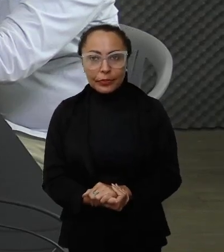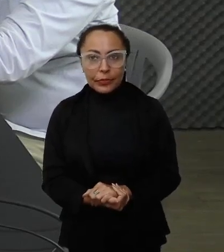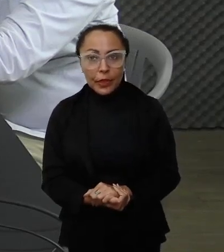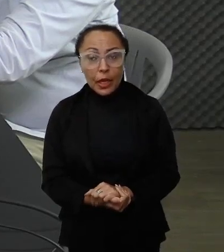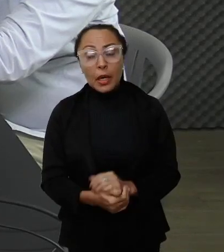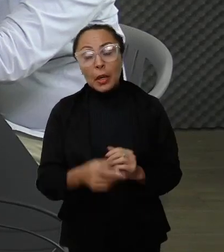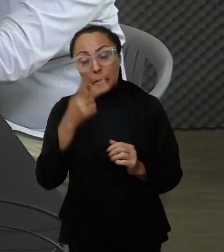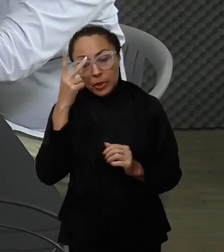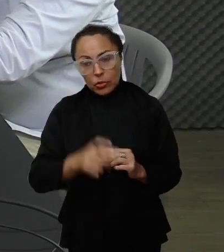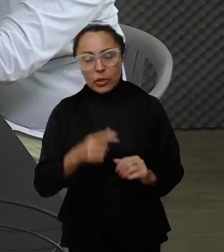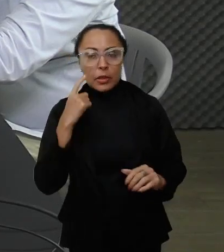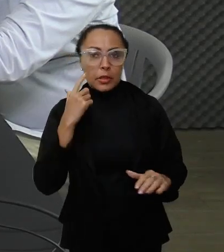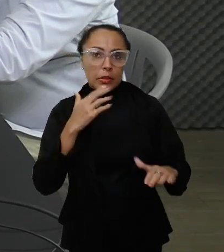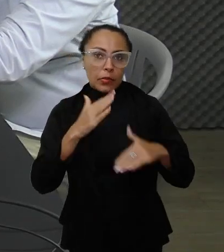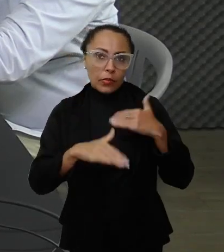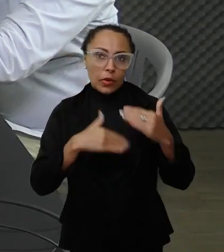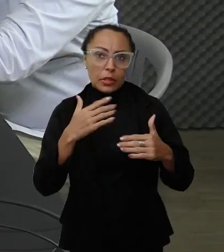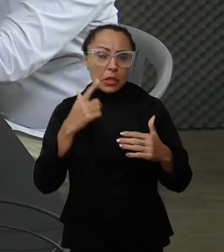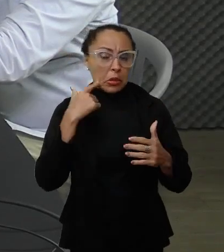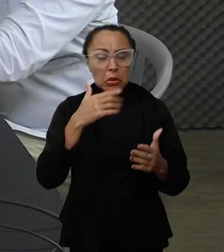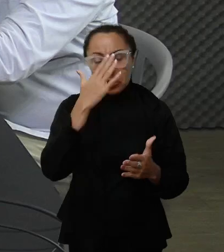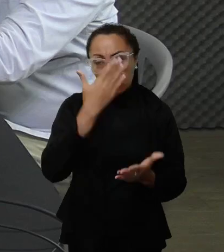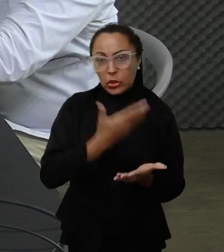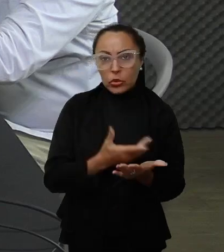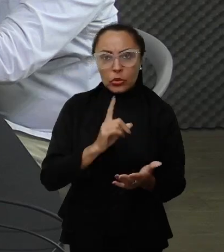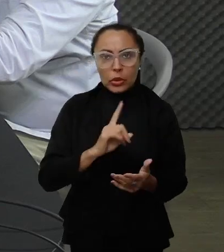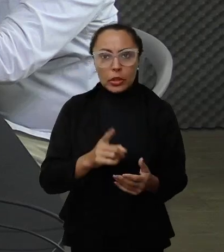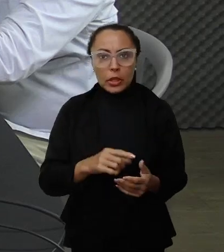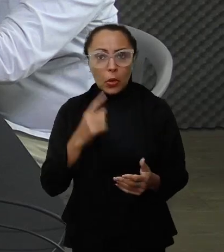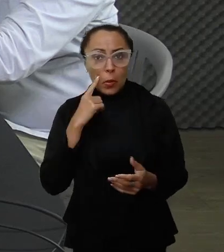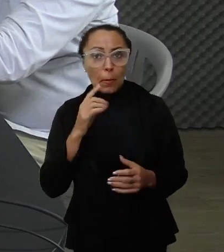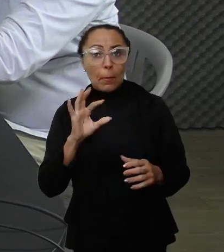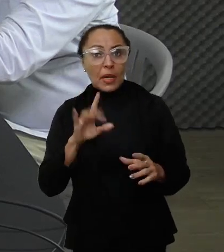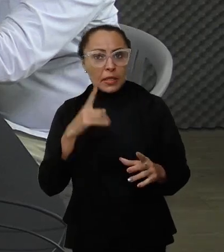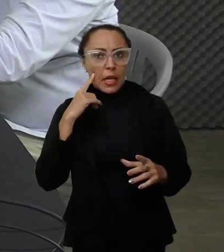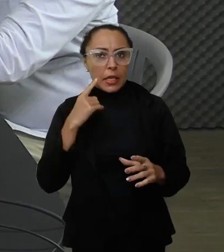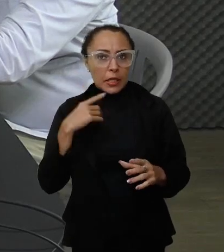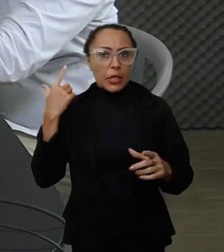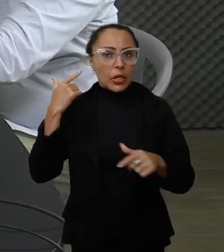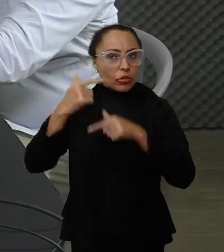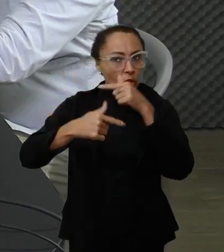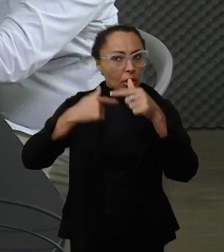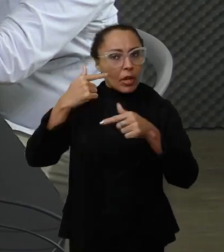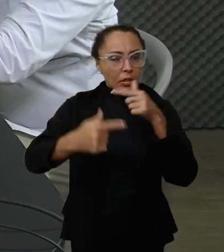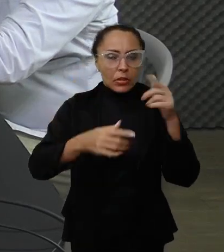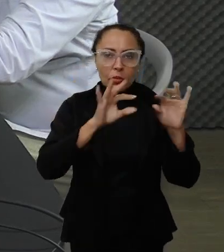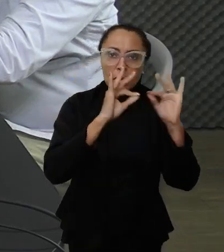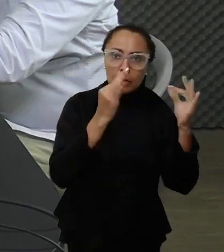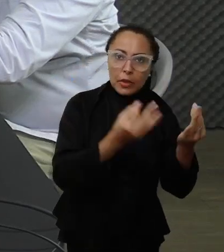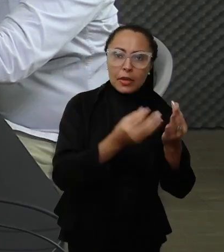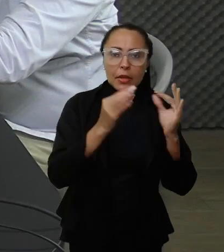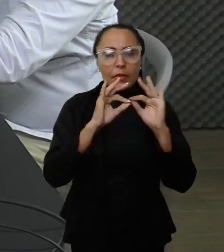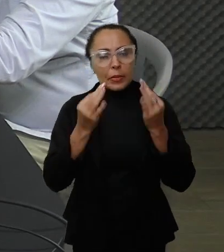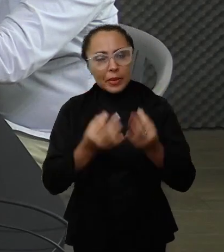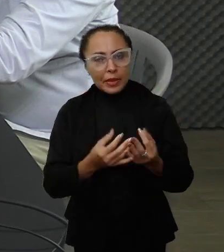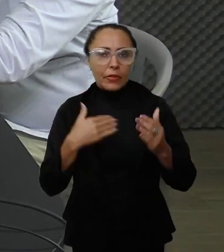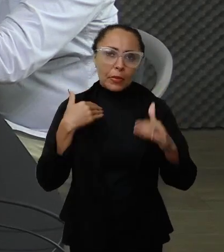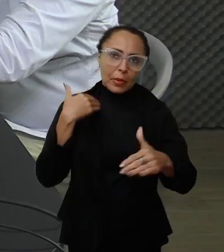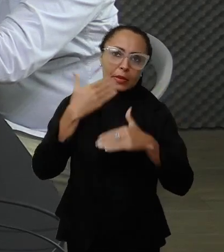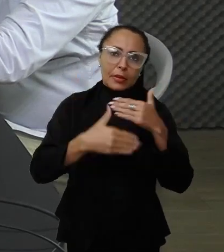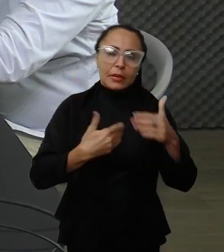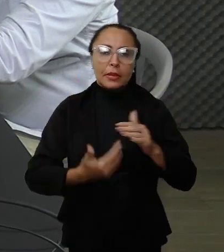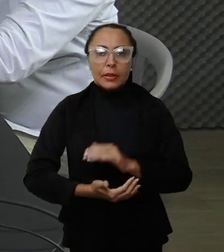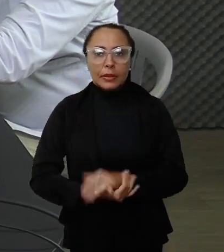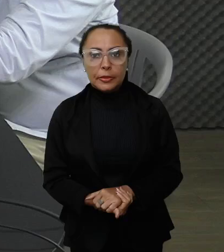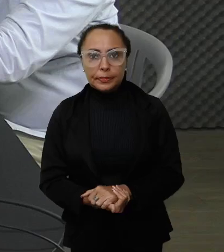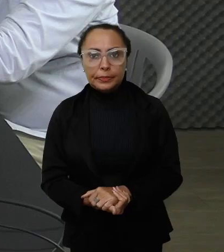desenvolveu a receita ainda é viva, acredito que não. Mas é uma receita de família. O bolo Souza Leão é da família Souza Leão, que é de Moreno.